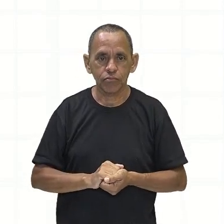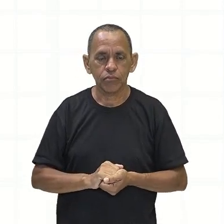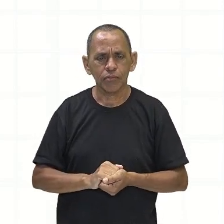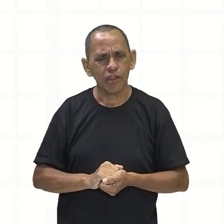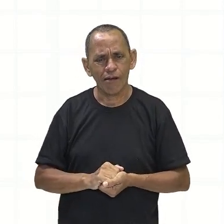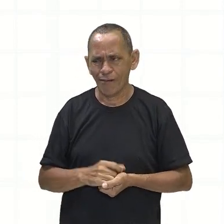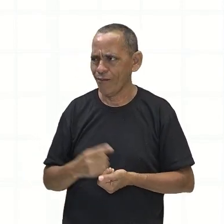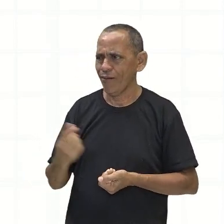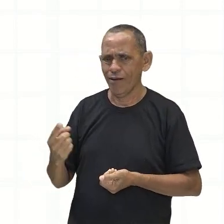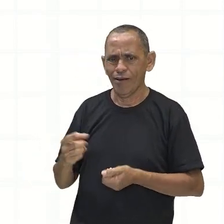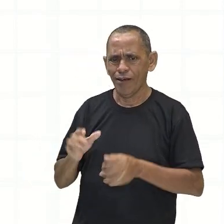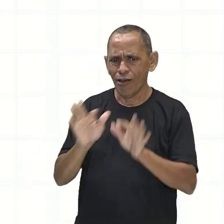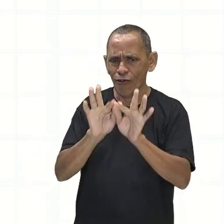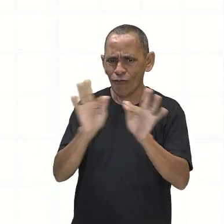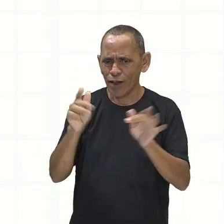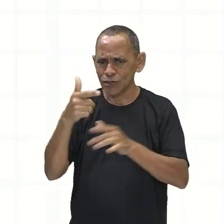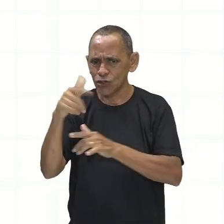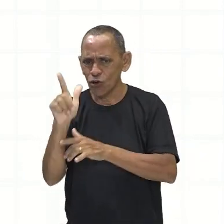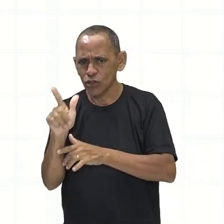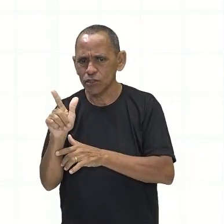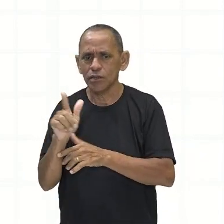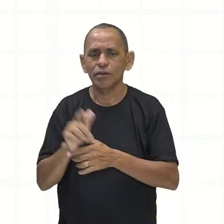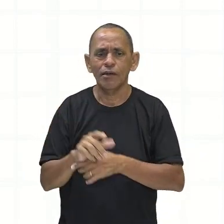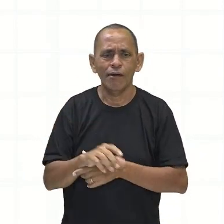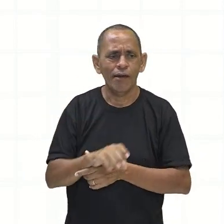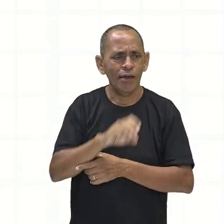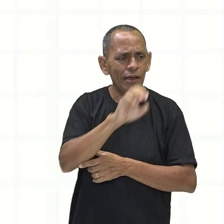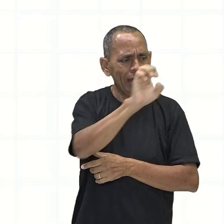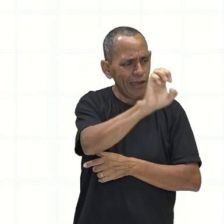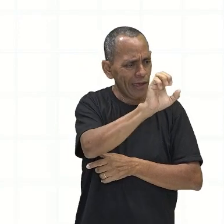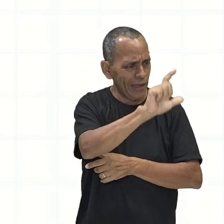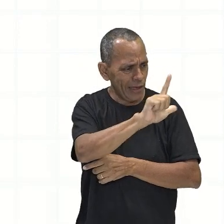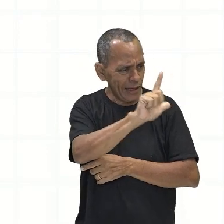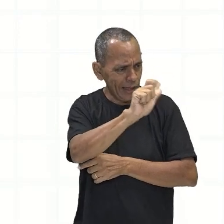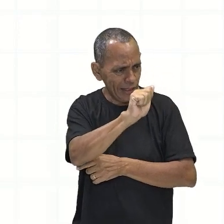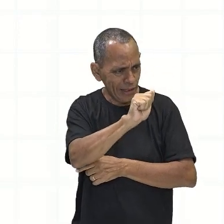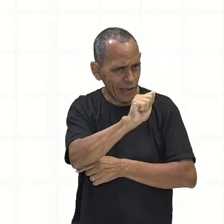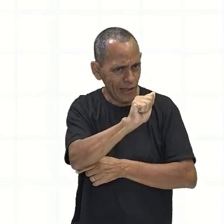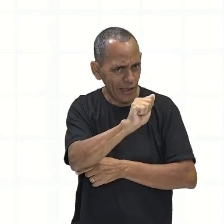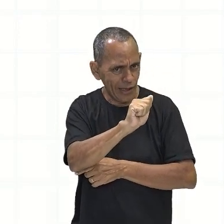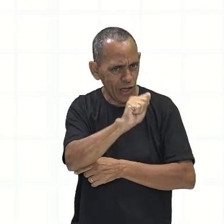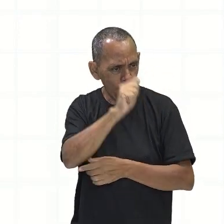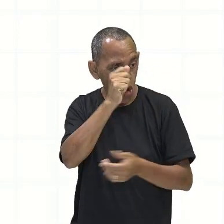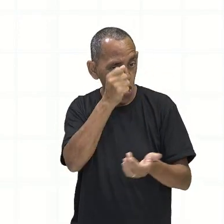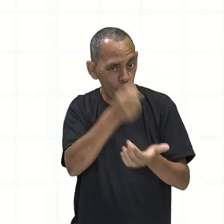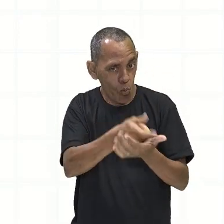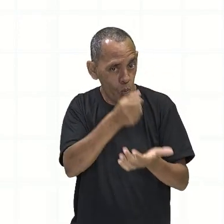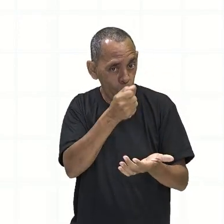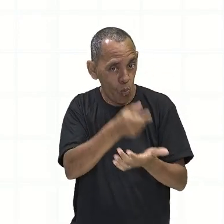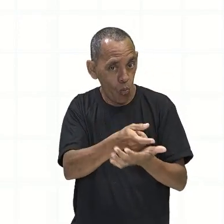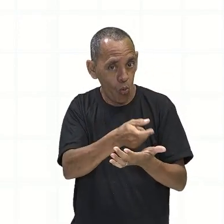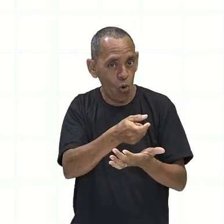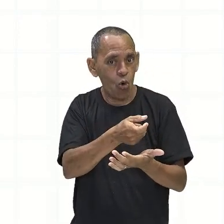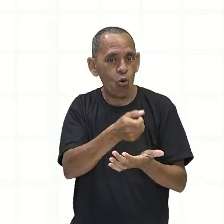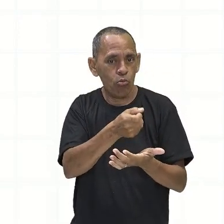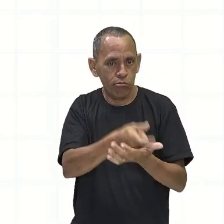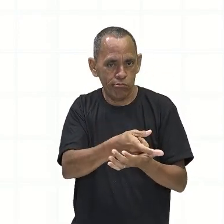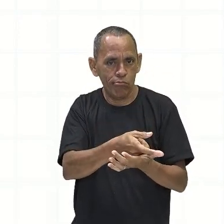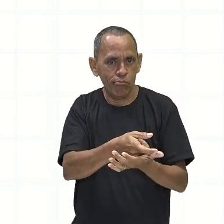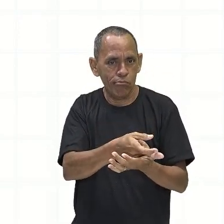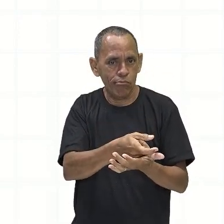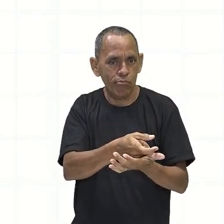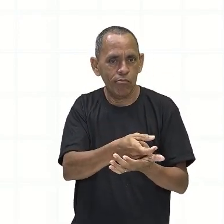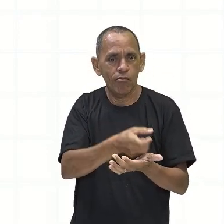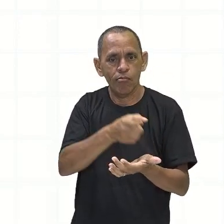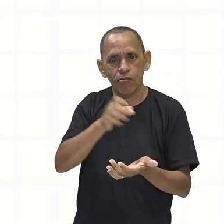comprou ela, professor. Bem, no cotidiano, na linguagem coloquial, podemos até utilizar,